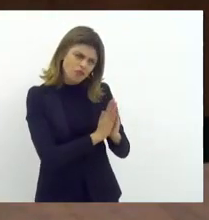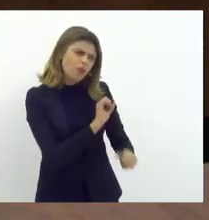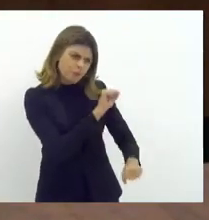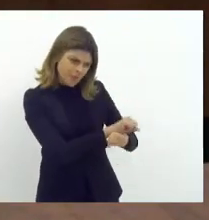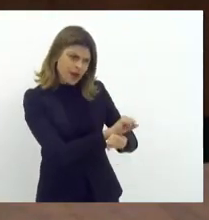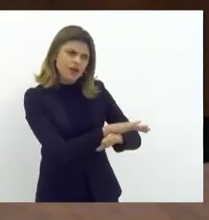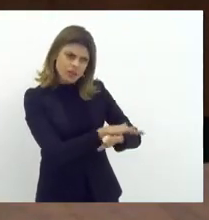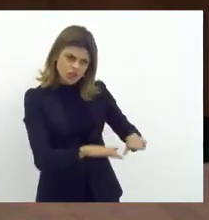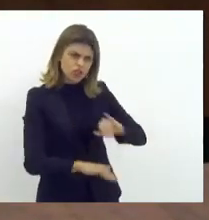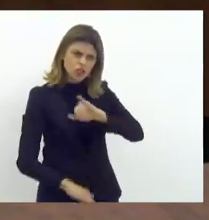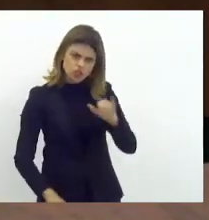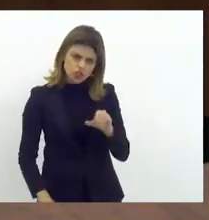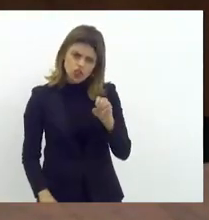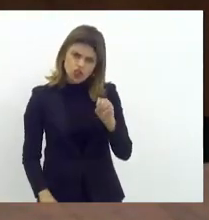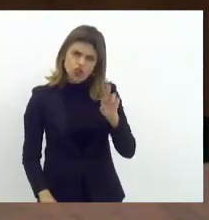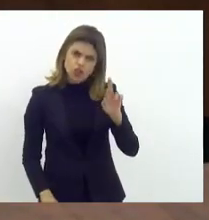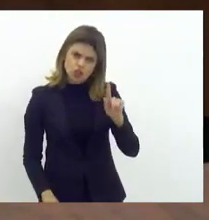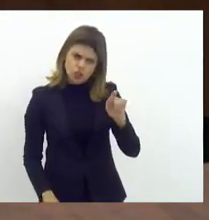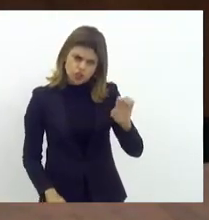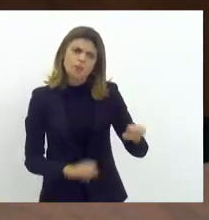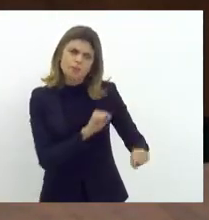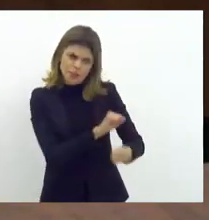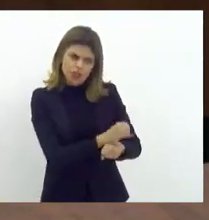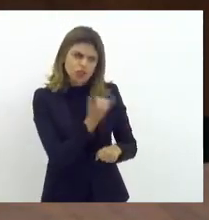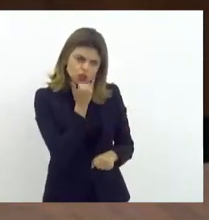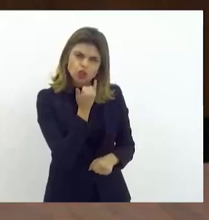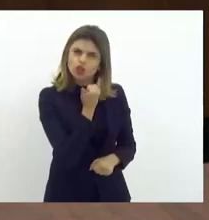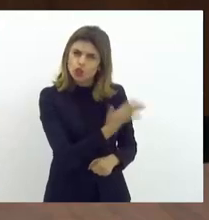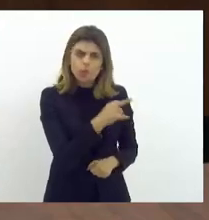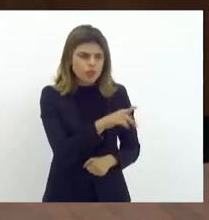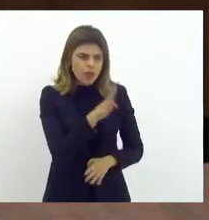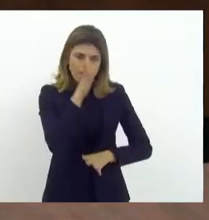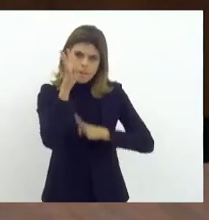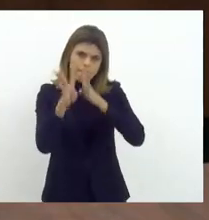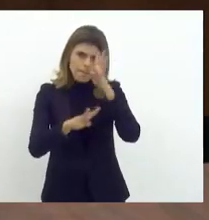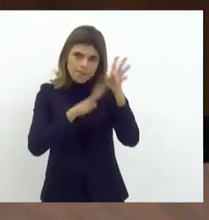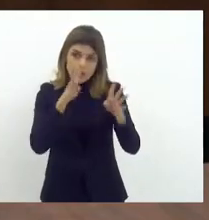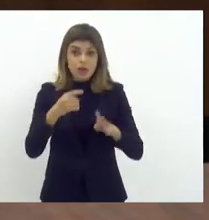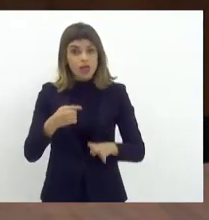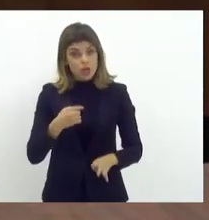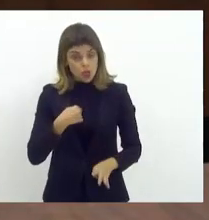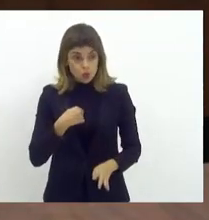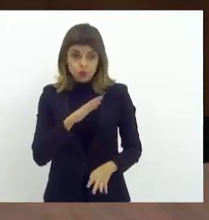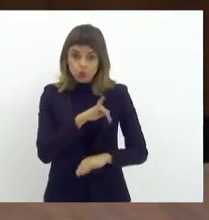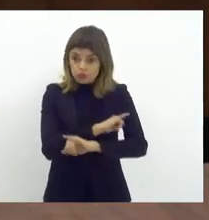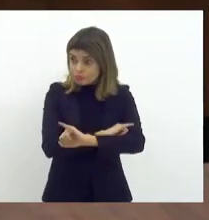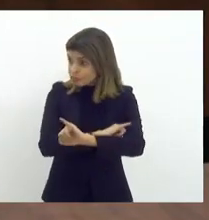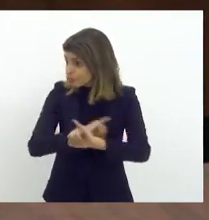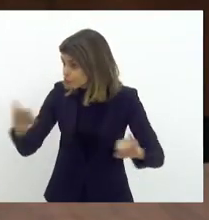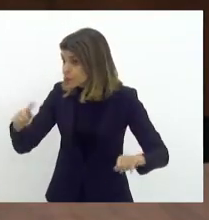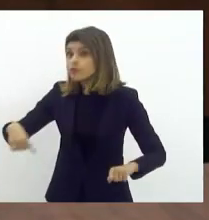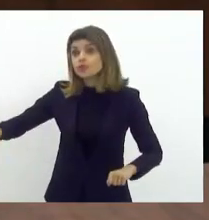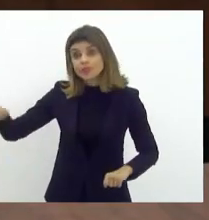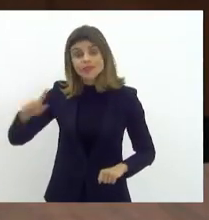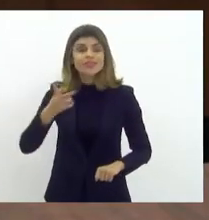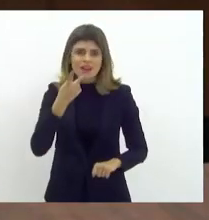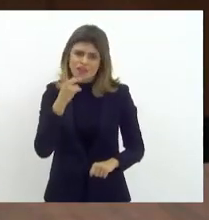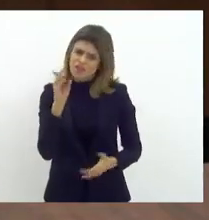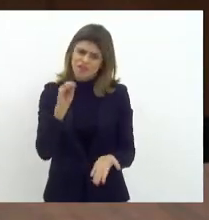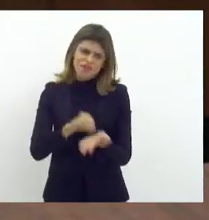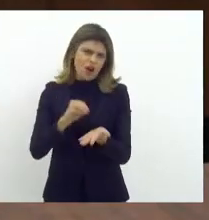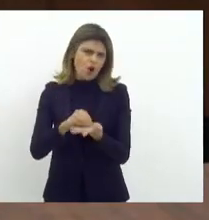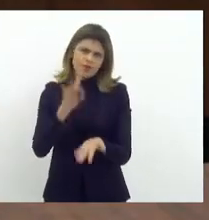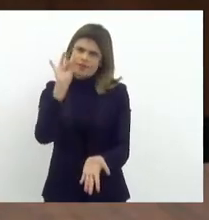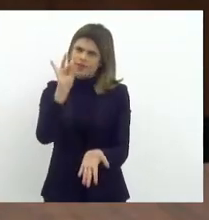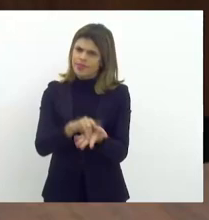Jorge Jorge Jorge Jorge Me desculpe mas você tá aí eu tô chamando vocês está falando em verdade aqui